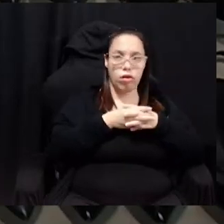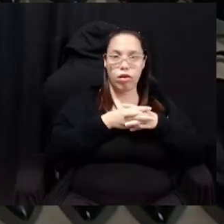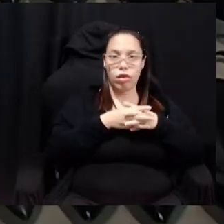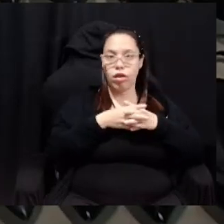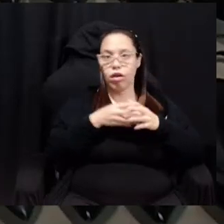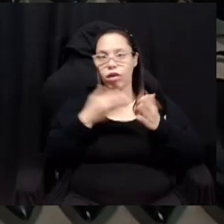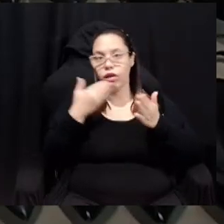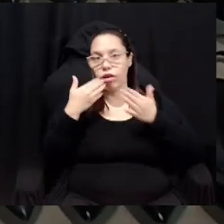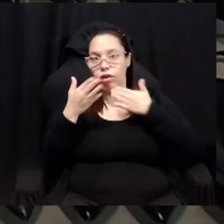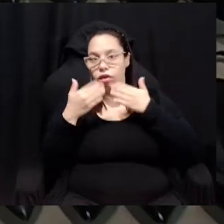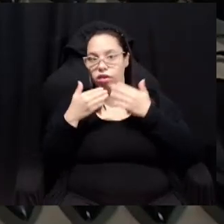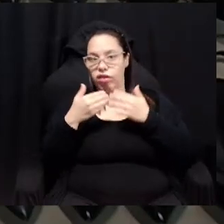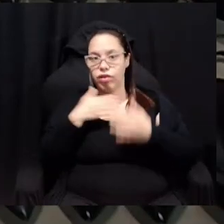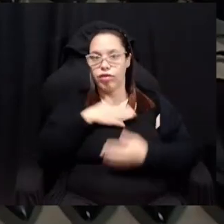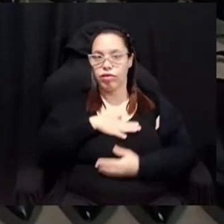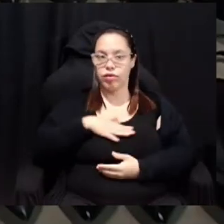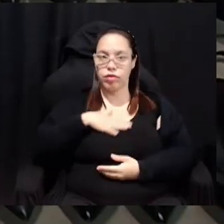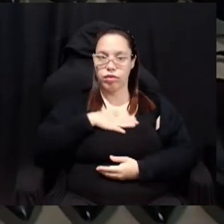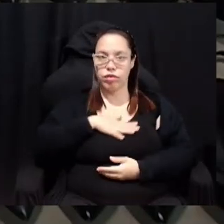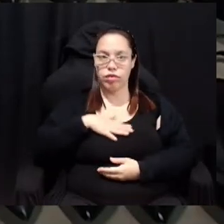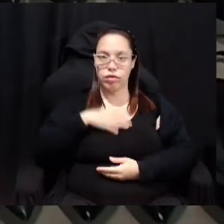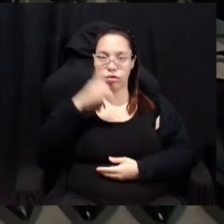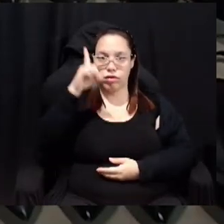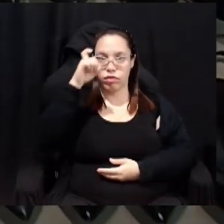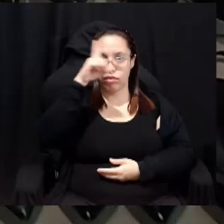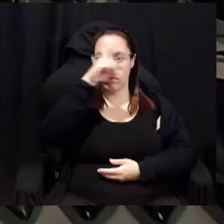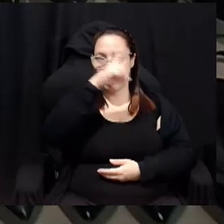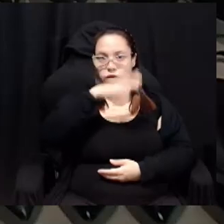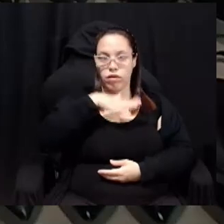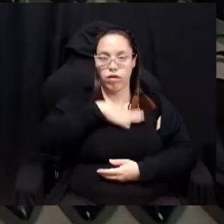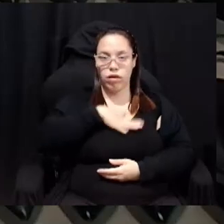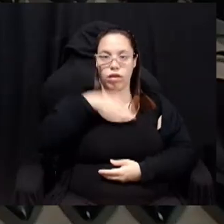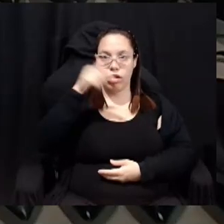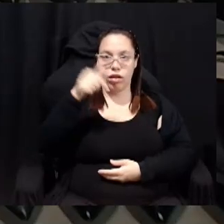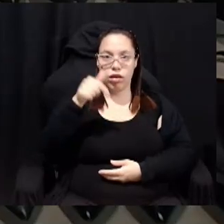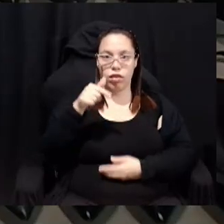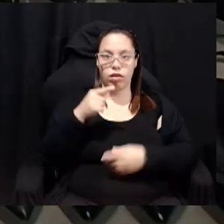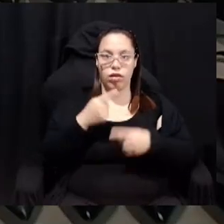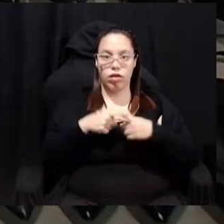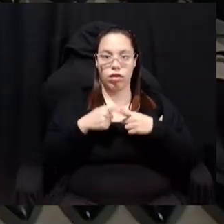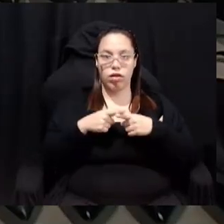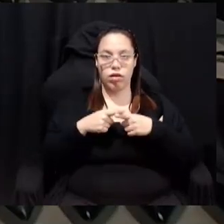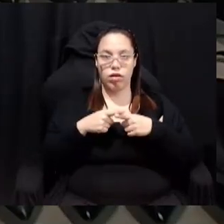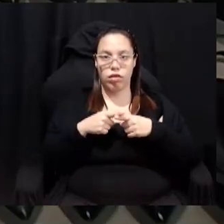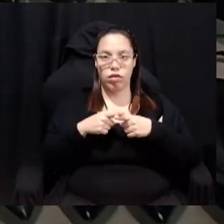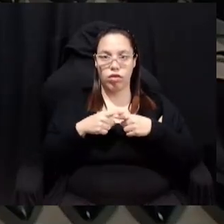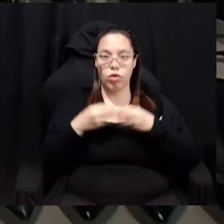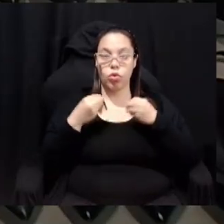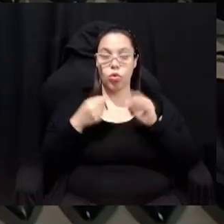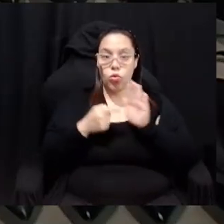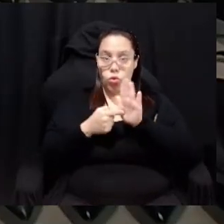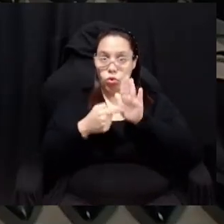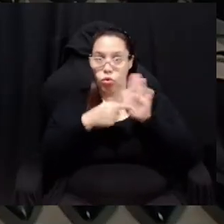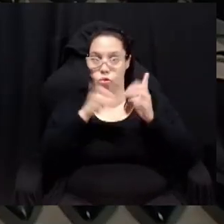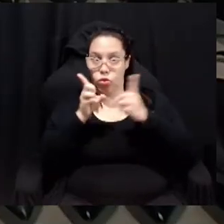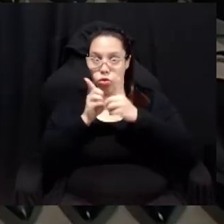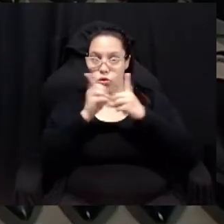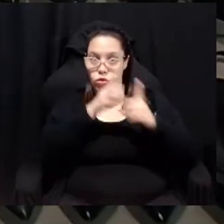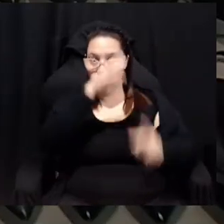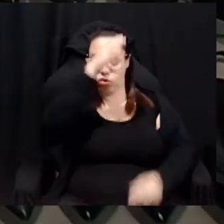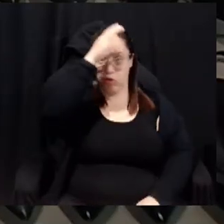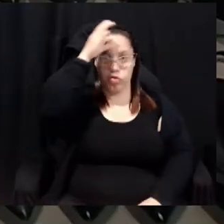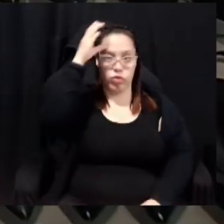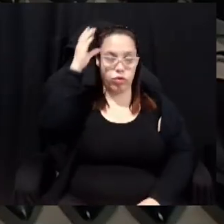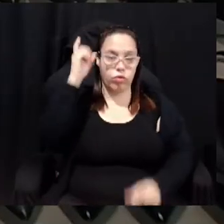muito gostoso, desafiador e muito gostoso estar aqui, porque como consultora atendendo clientes, a gente vê o desafio